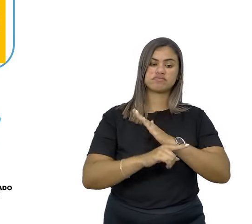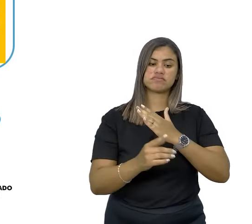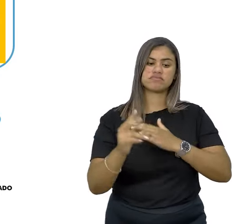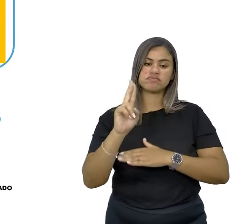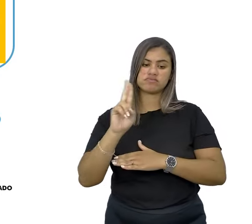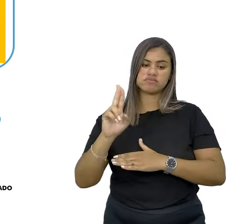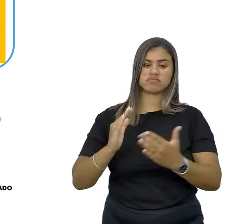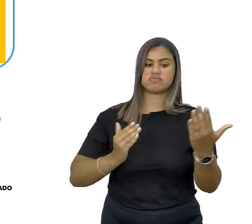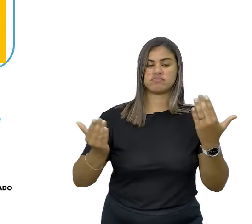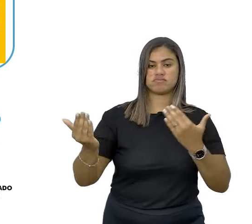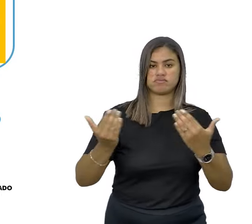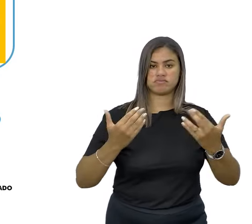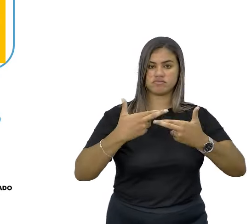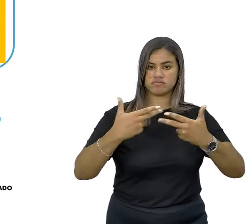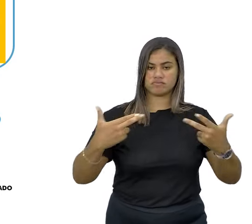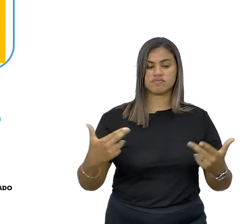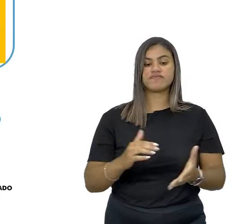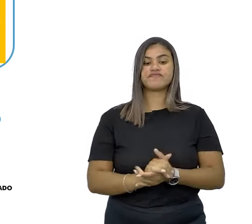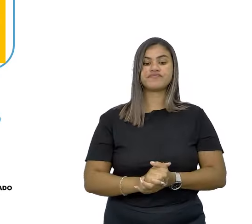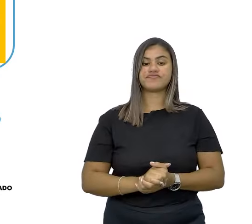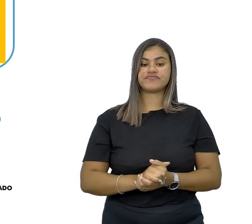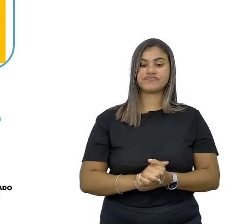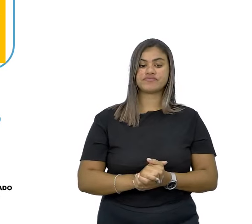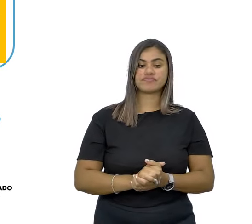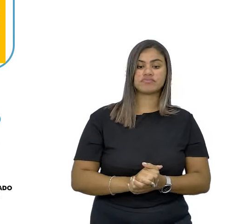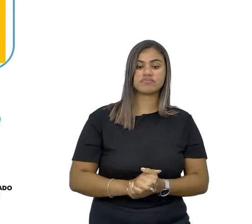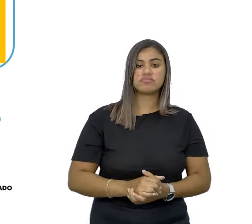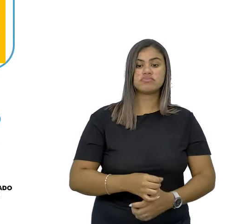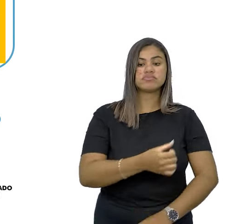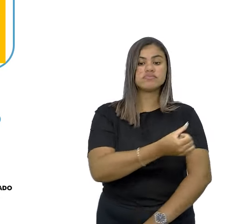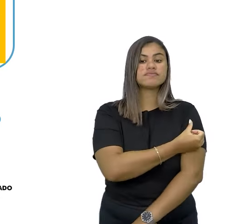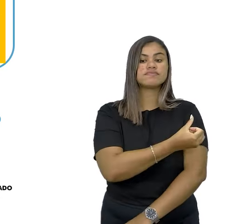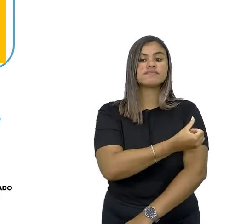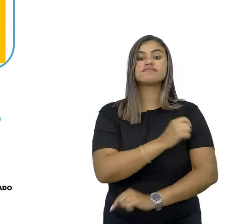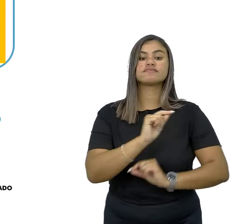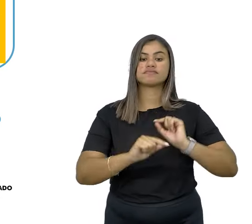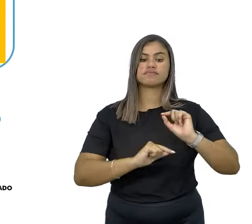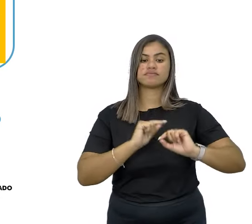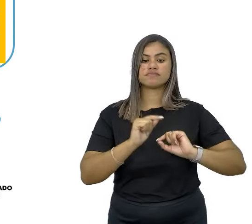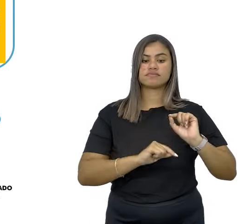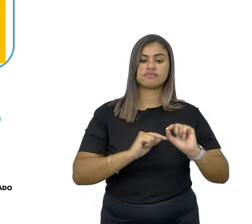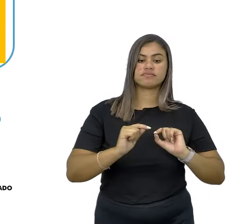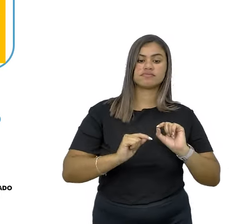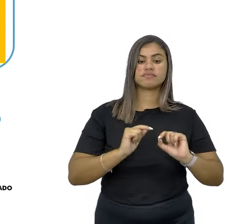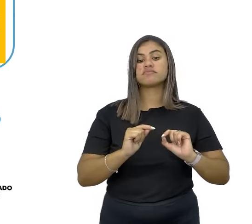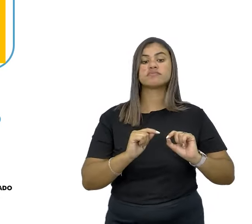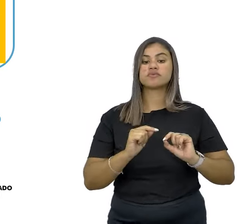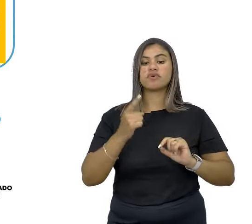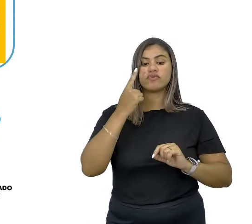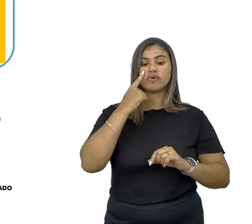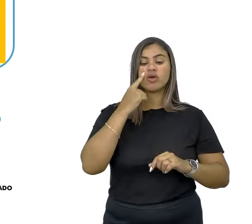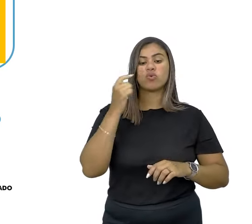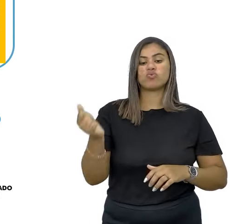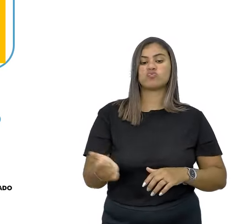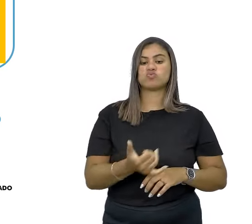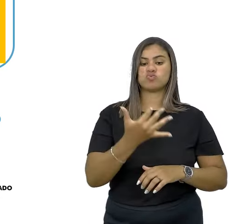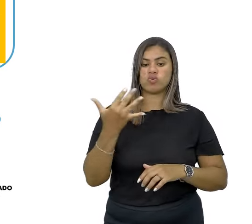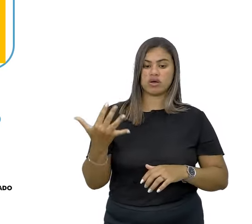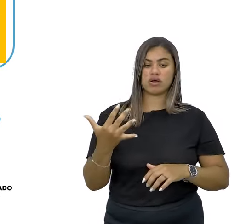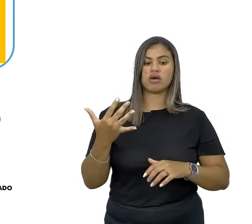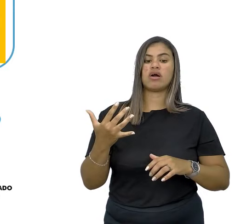seus atributos. Do sexto ano é o quê? Quantificar e estabelecer relações entre o número